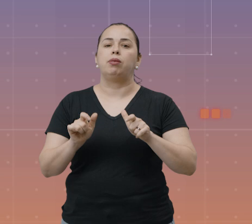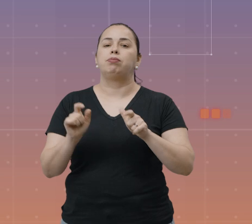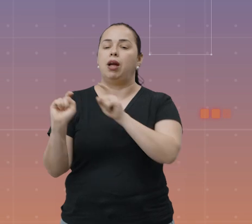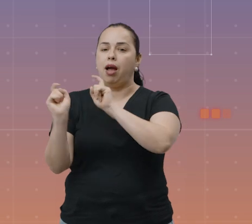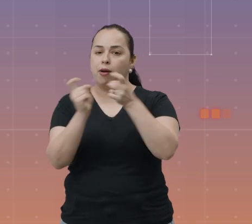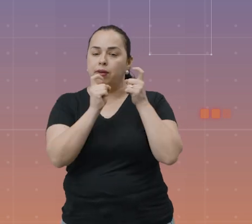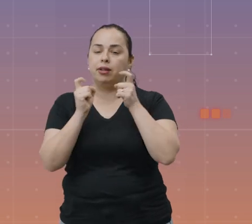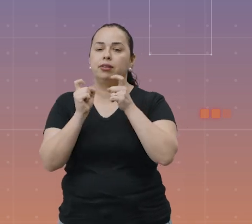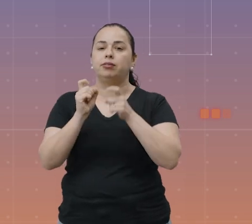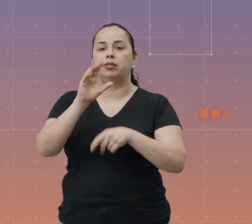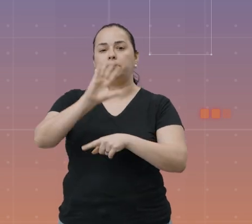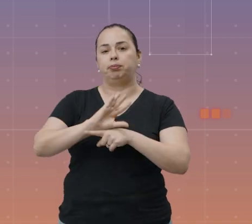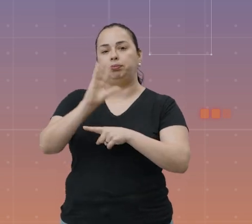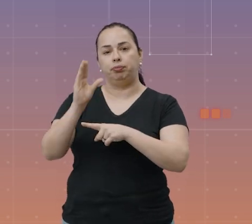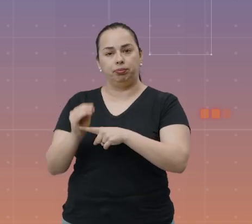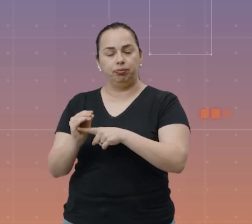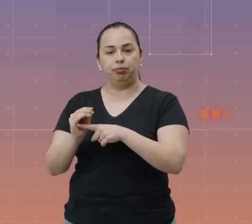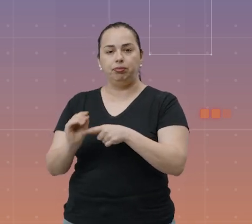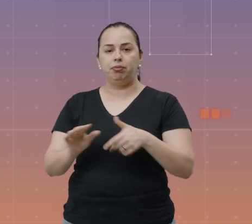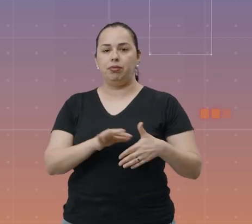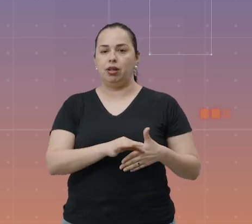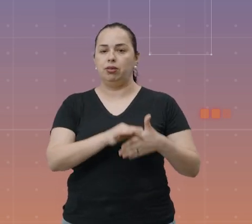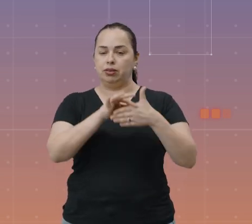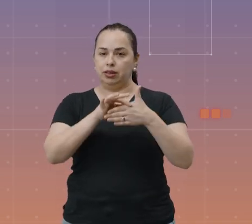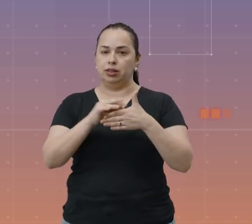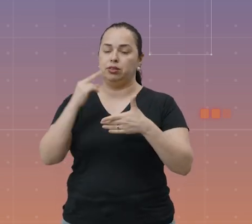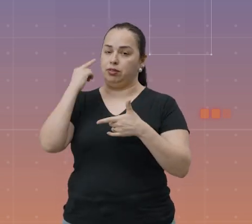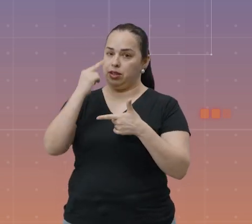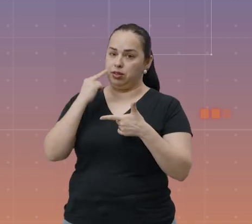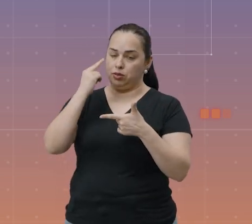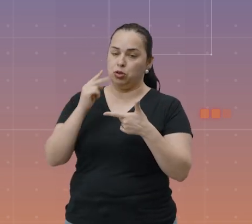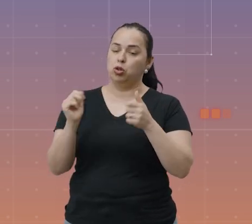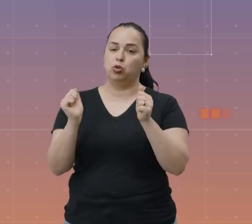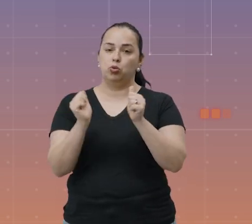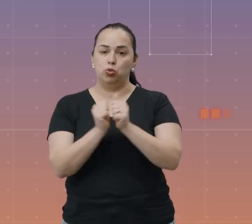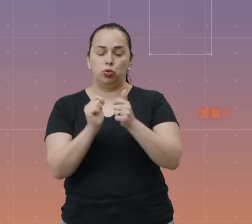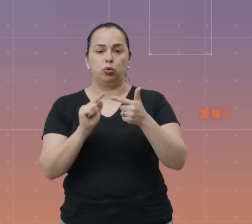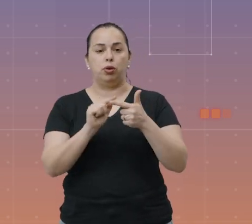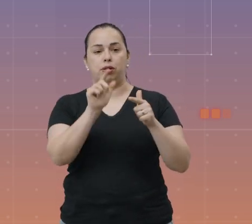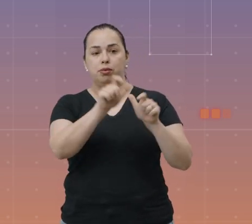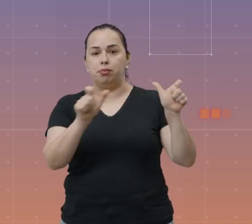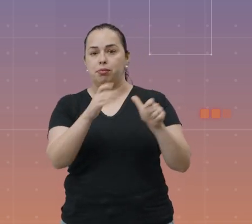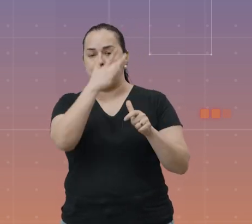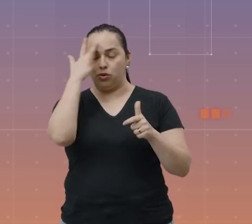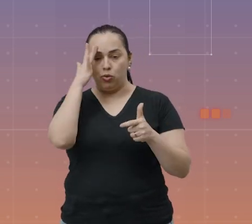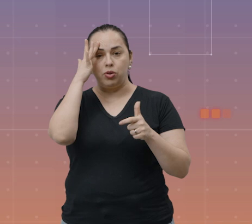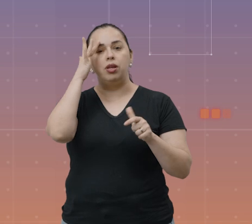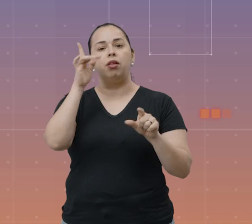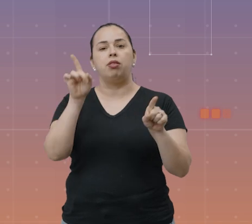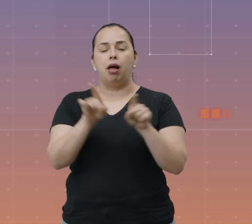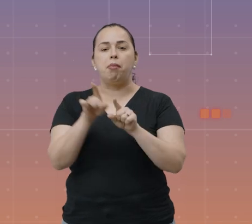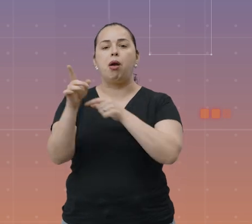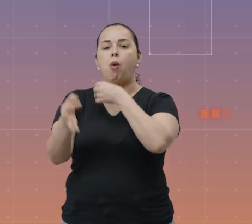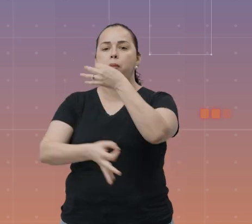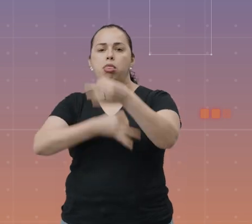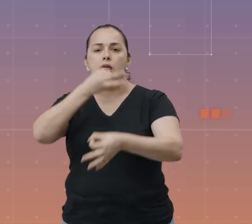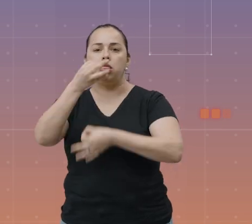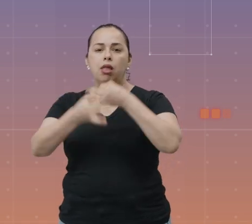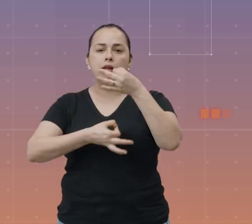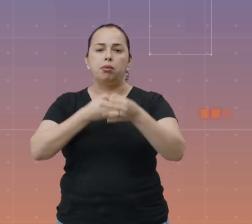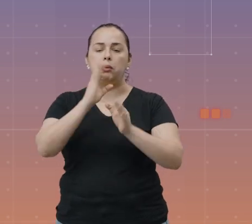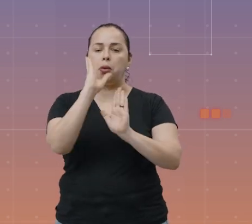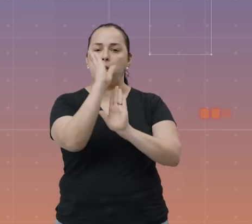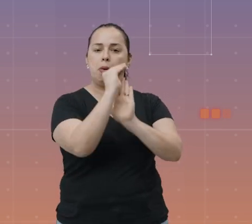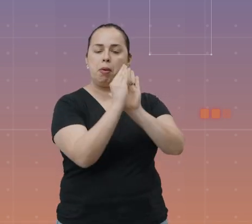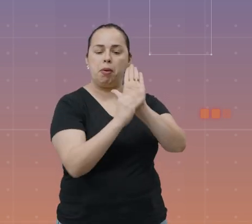Inovação Tecnológica, autoridades, entre elas os vereadores, junto com os moradores também, puderam opinar